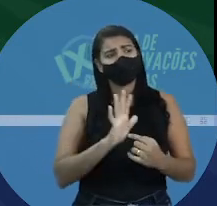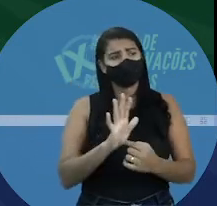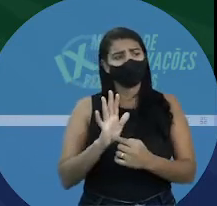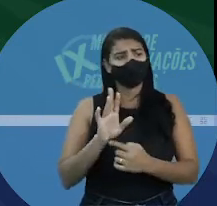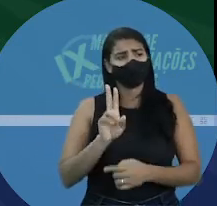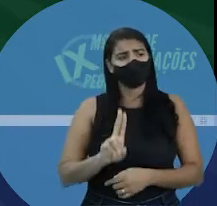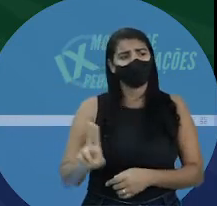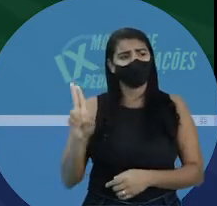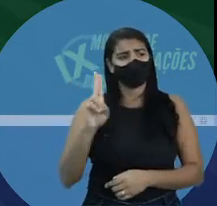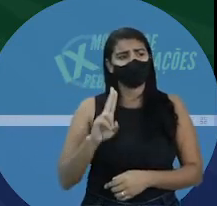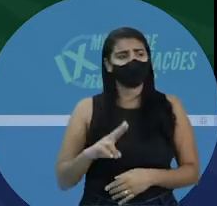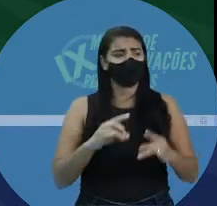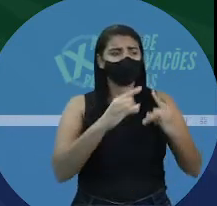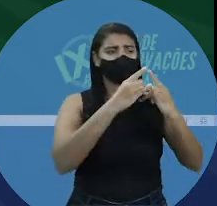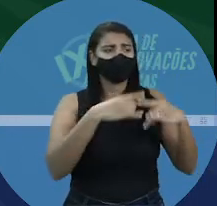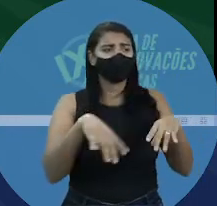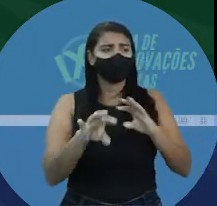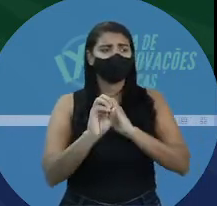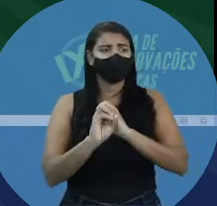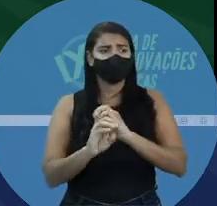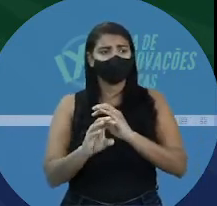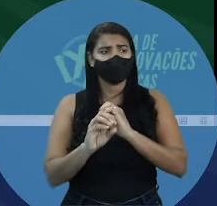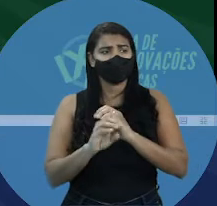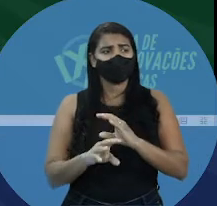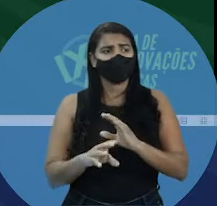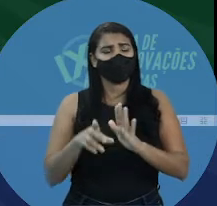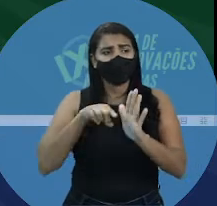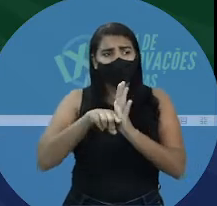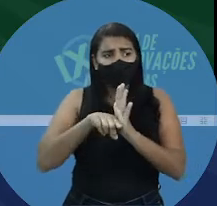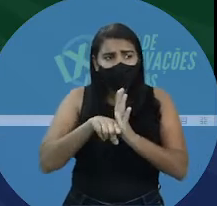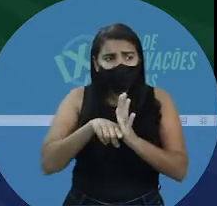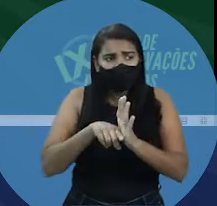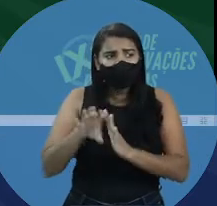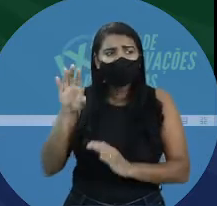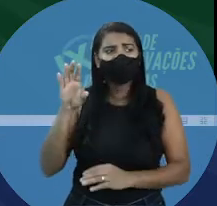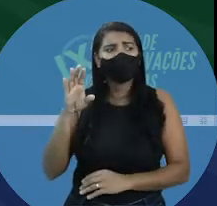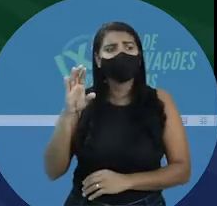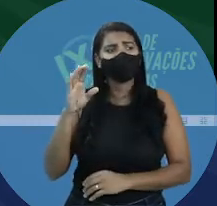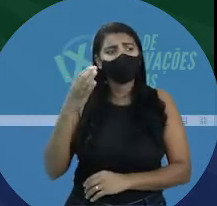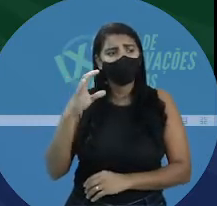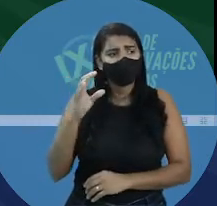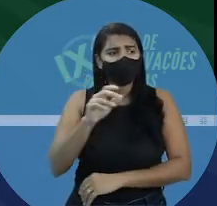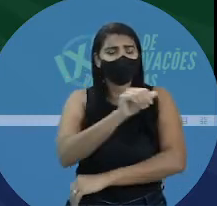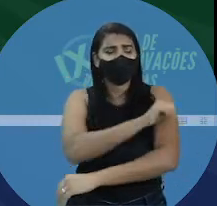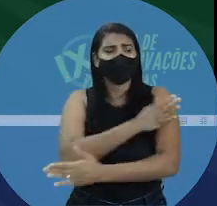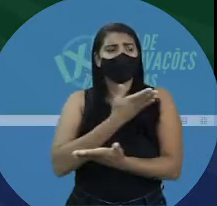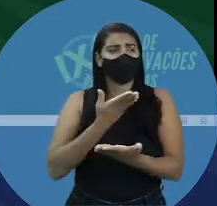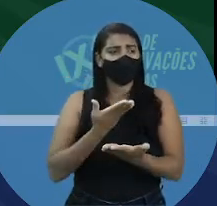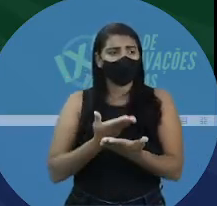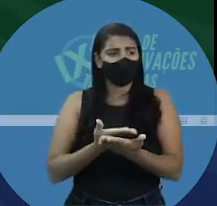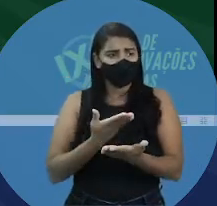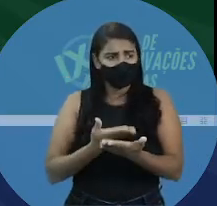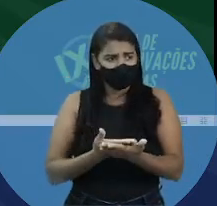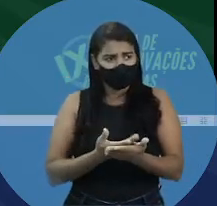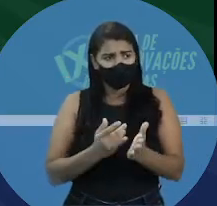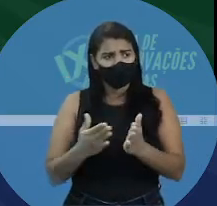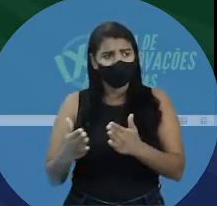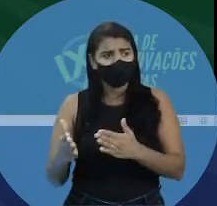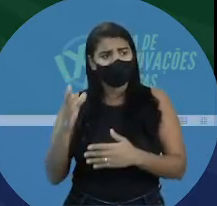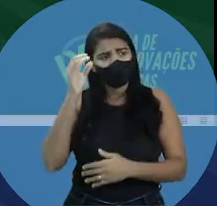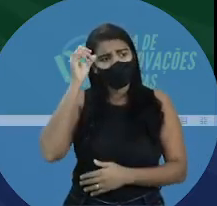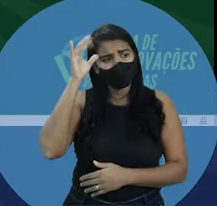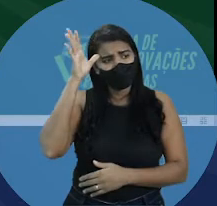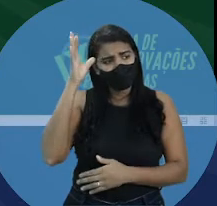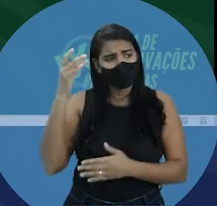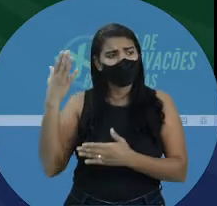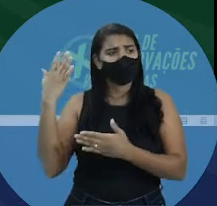nas instituições de ensino, é a abordagem investigativa, na qual o aluno, a partir dos seus conhecimentos anteriores,